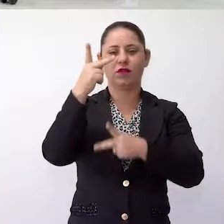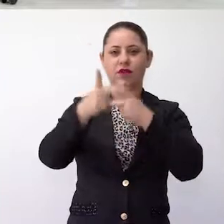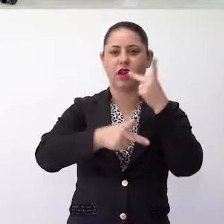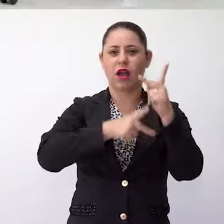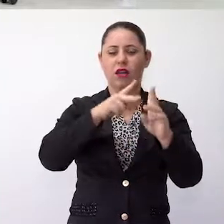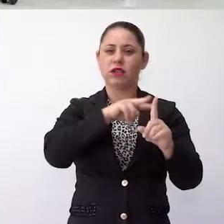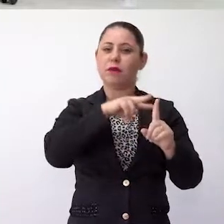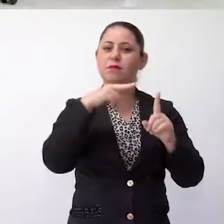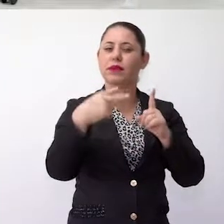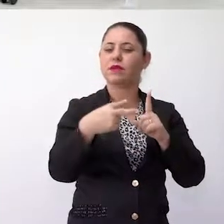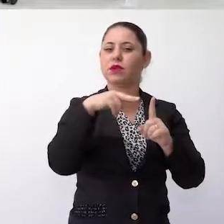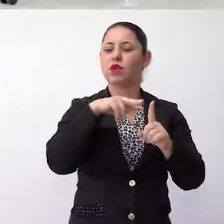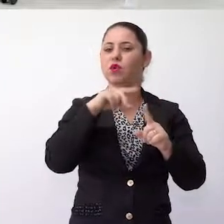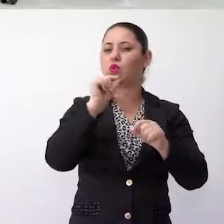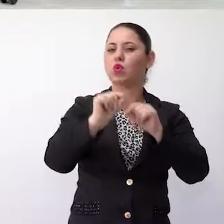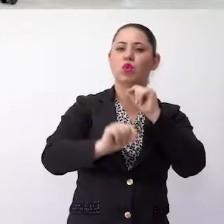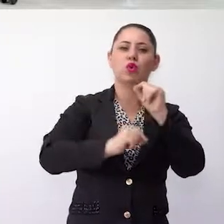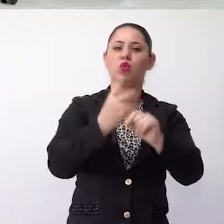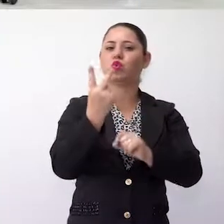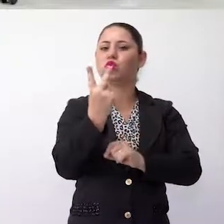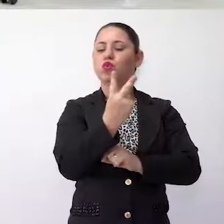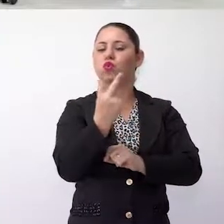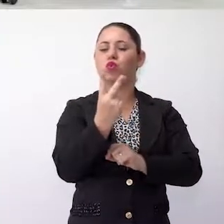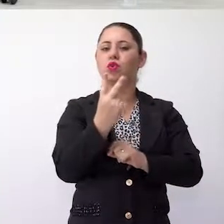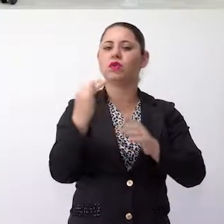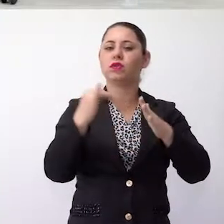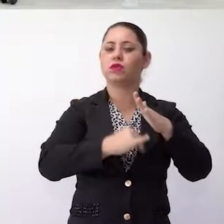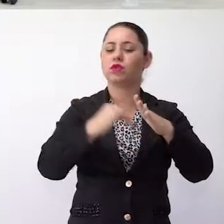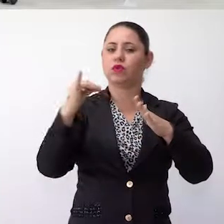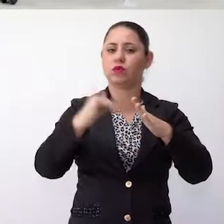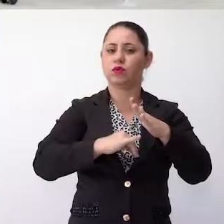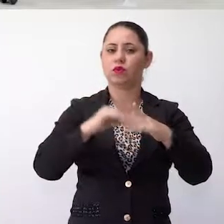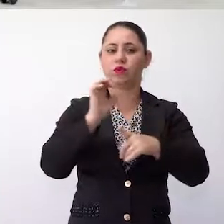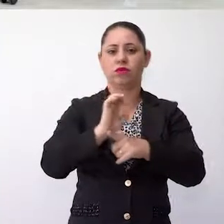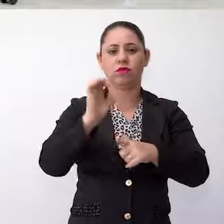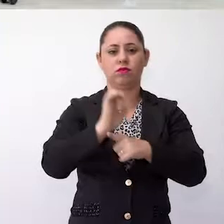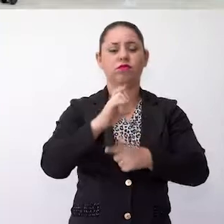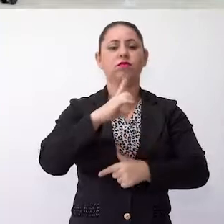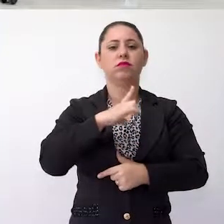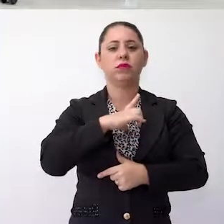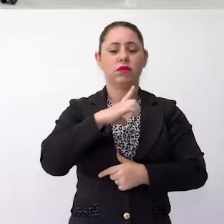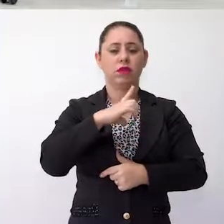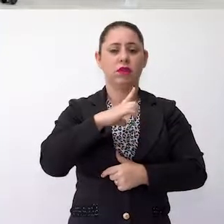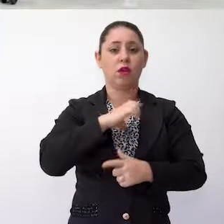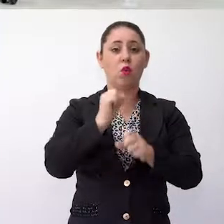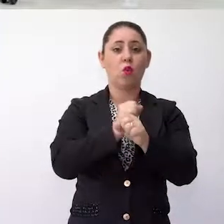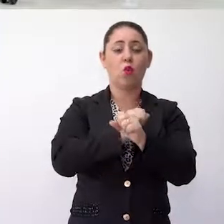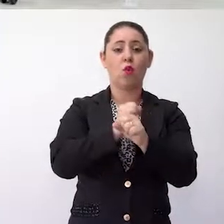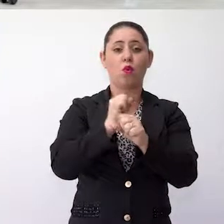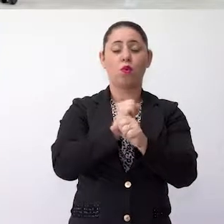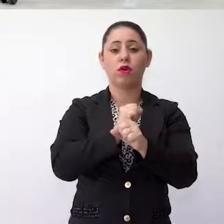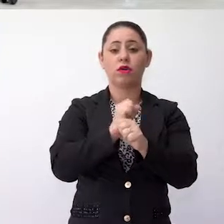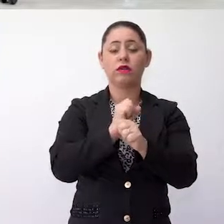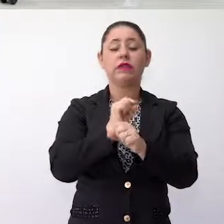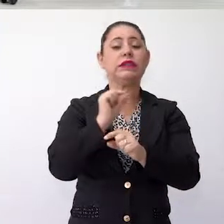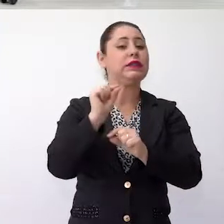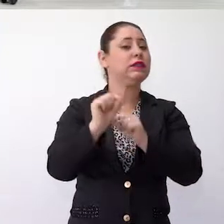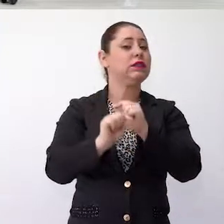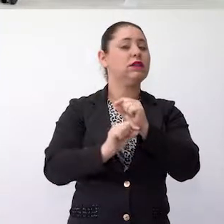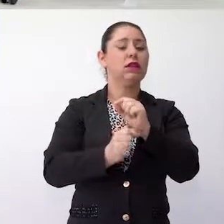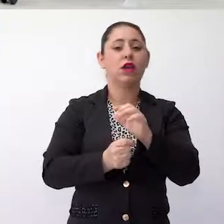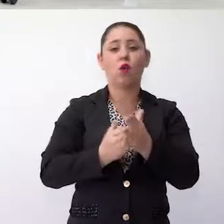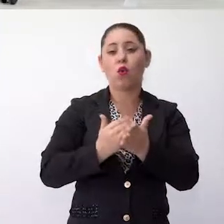as perspectivas que essas duas entidades do nosso estado têm para esse ano que praticamente